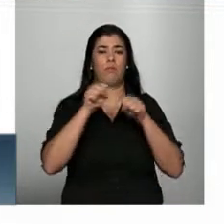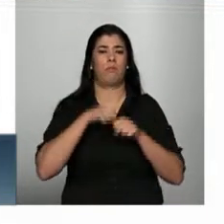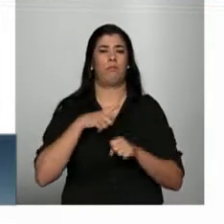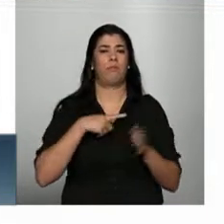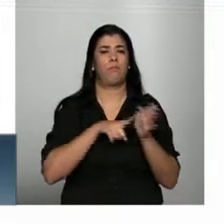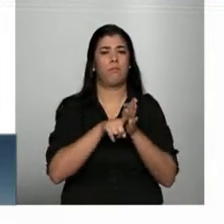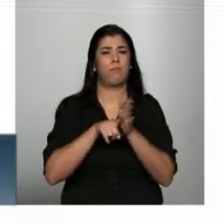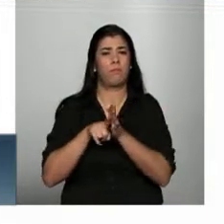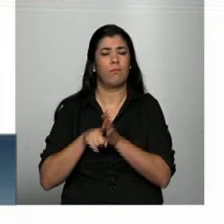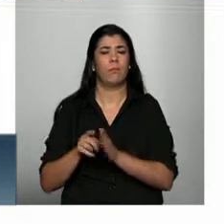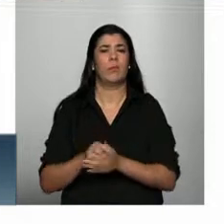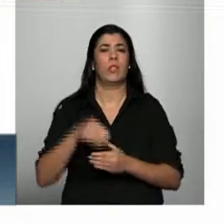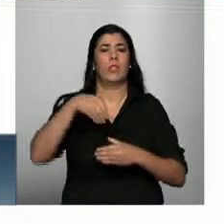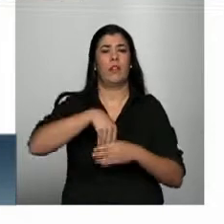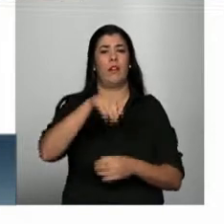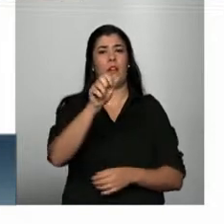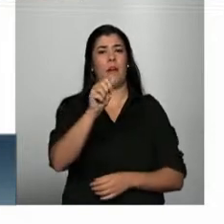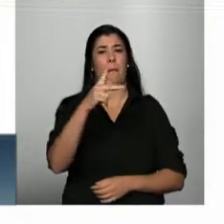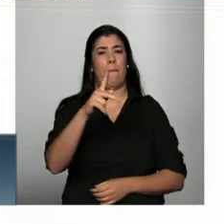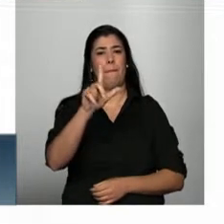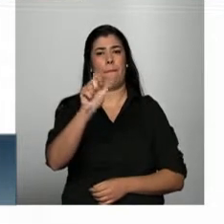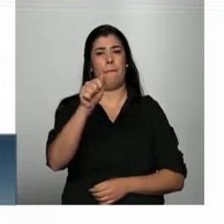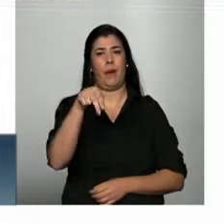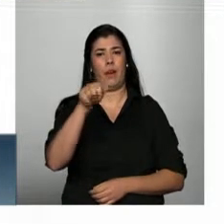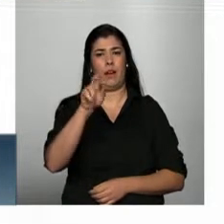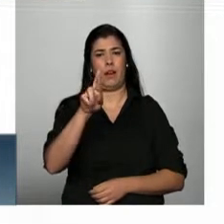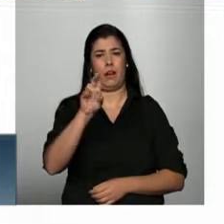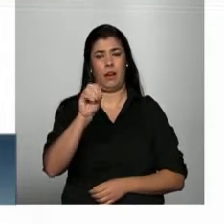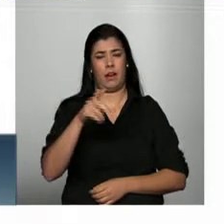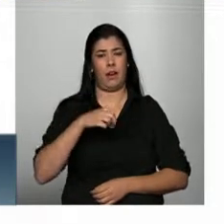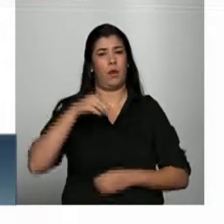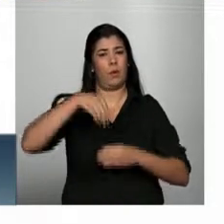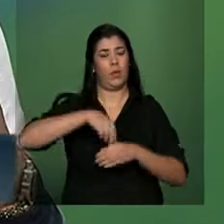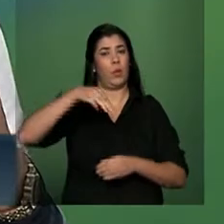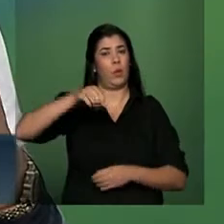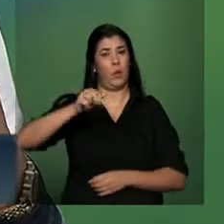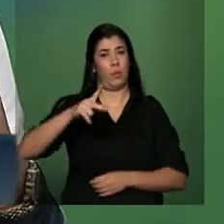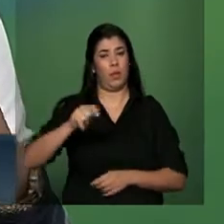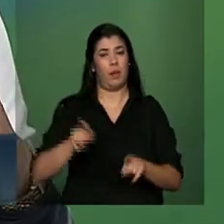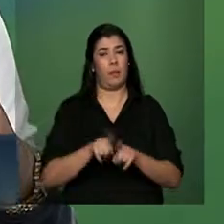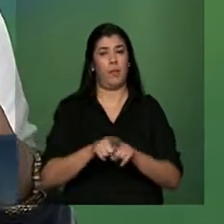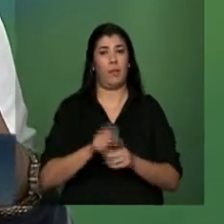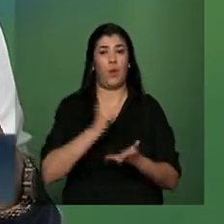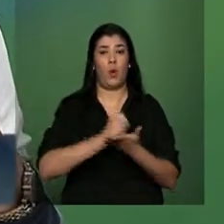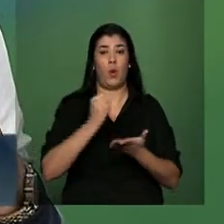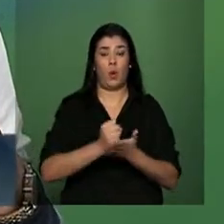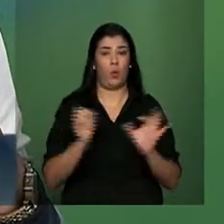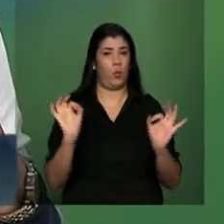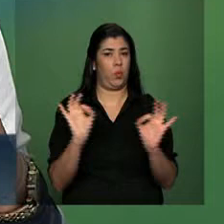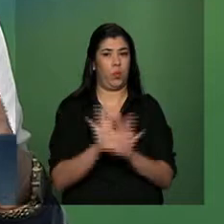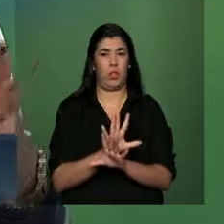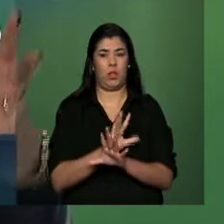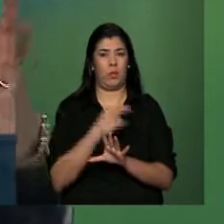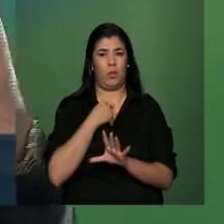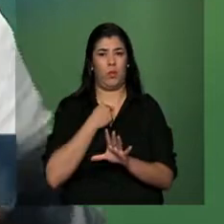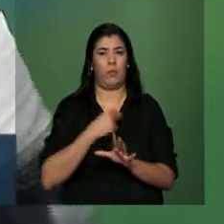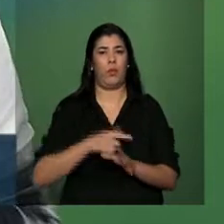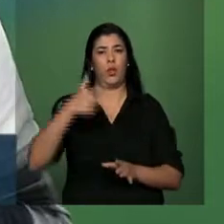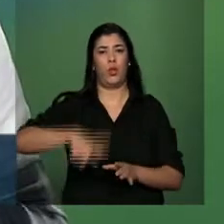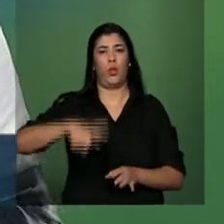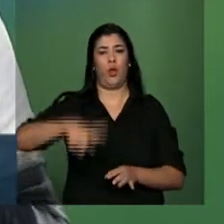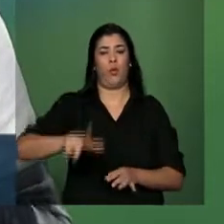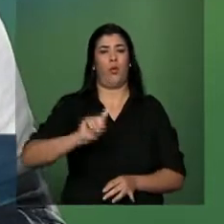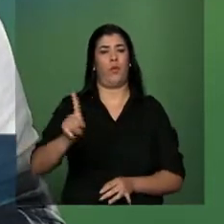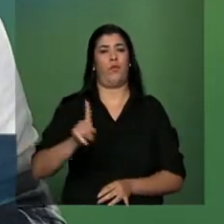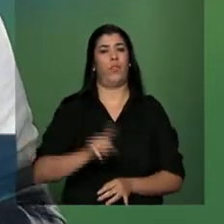superintendências, nos lanagros, dentro do próprio MAPA, finalizando contratos, não prorrogando contratos e fazendo a